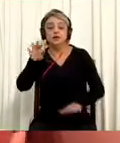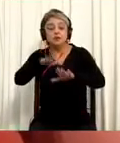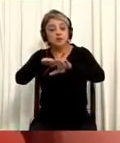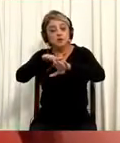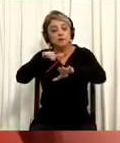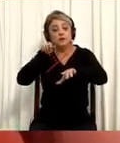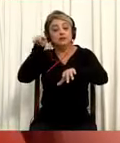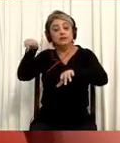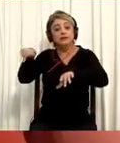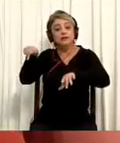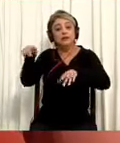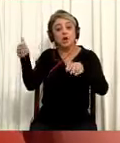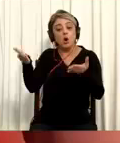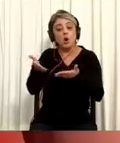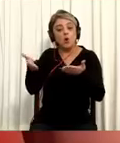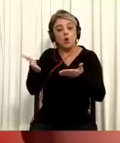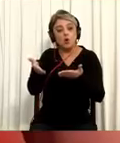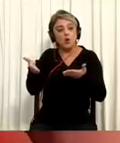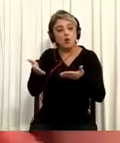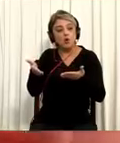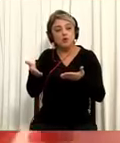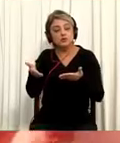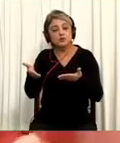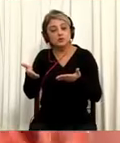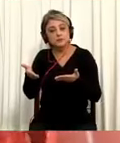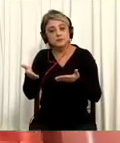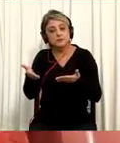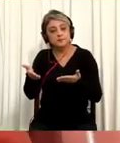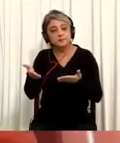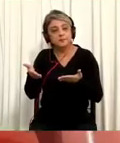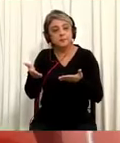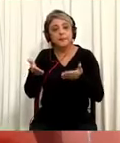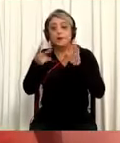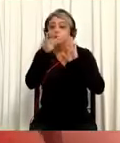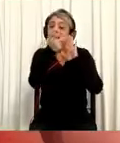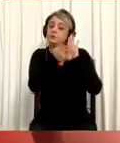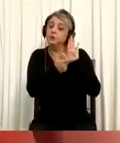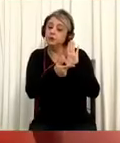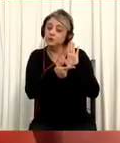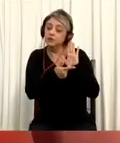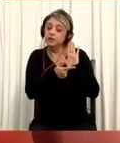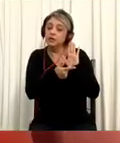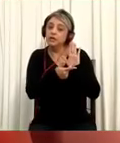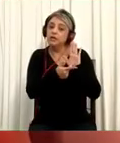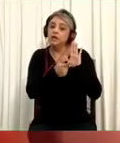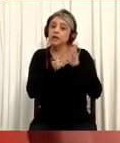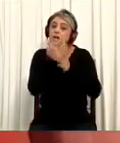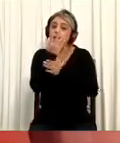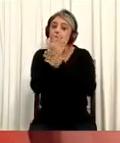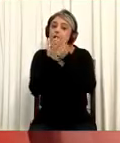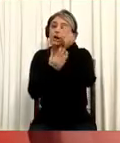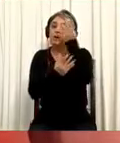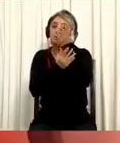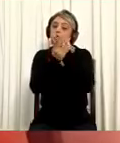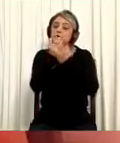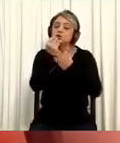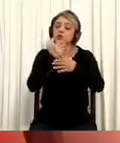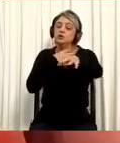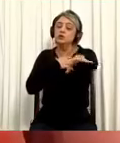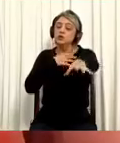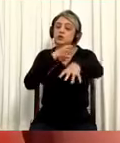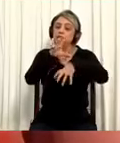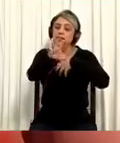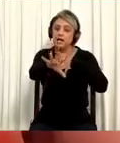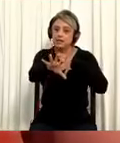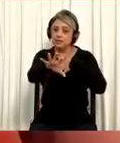movimento que hoje eles estão com um projeto que eles chamam Mãos Solidárias. E os